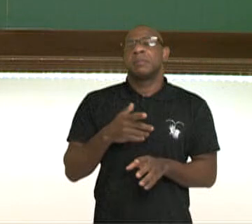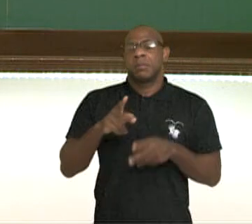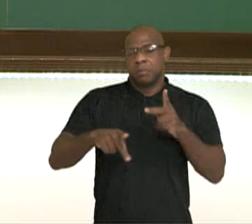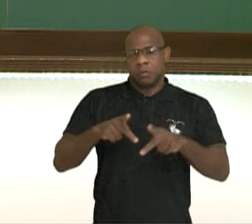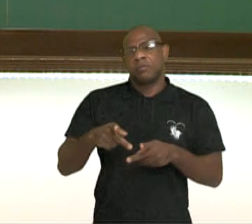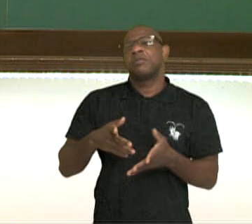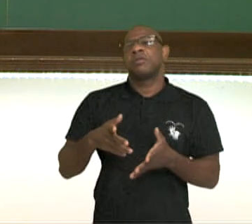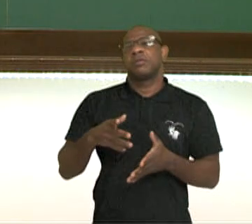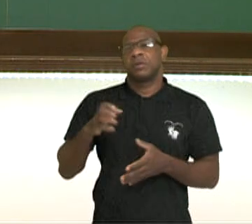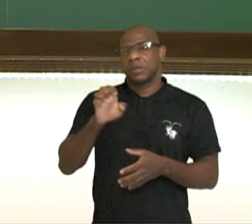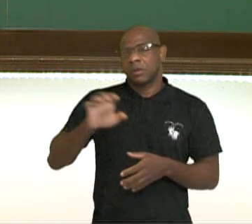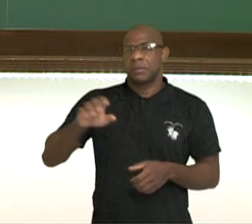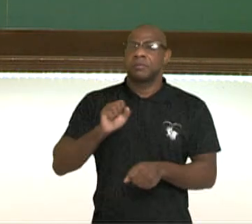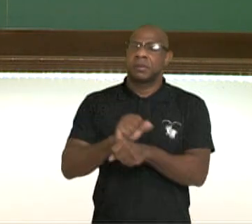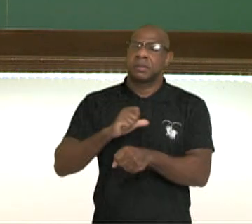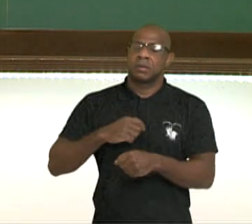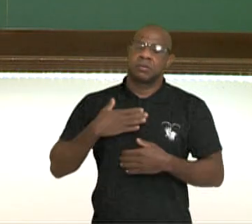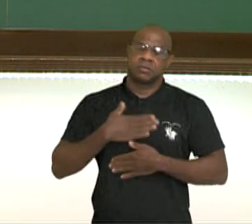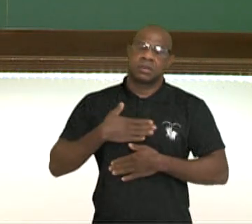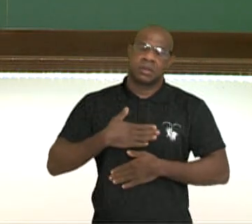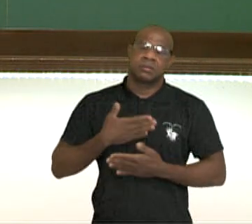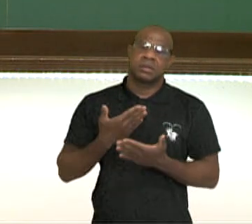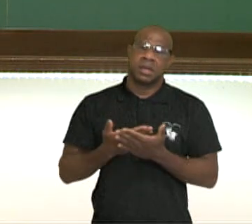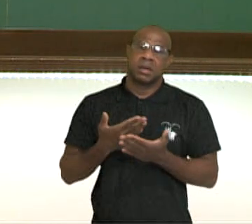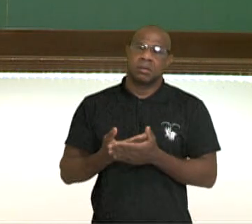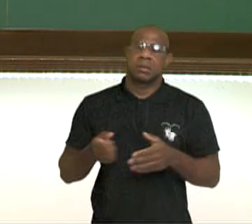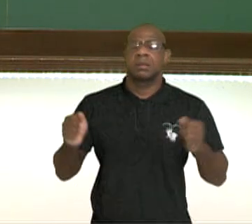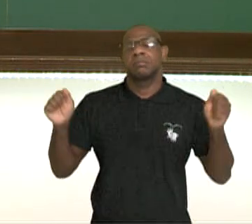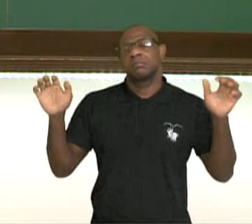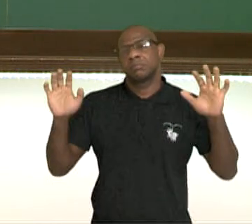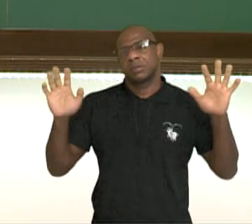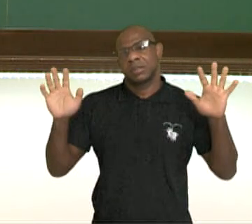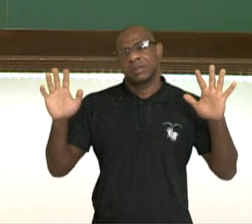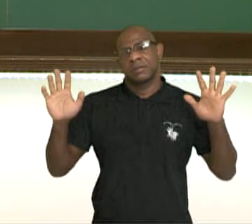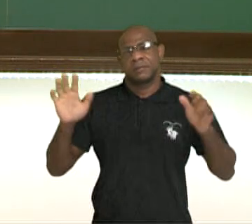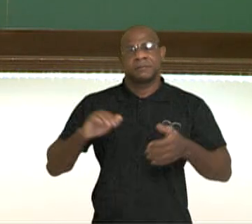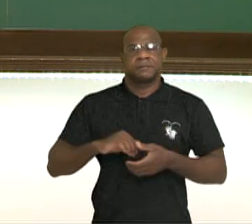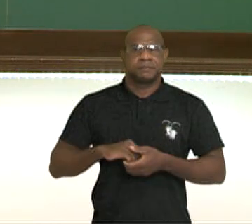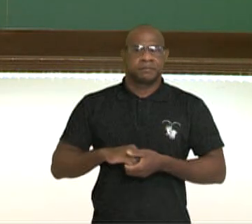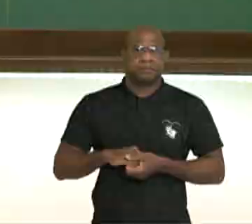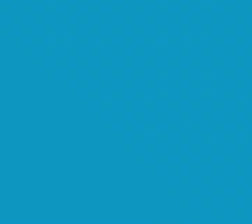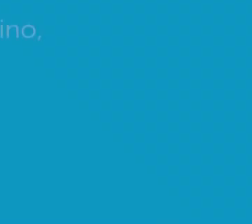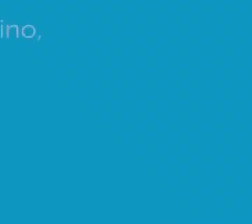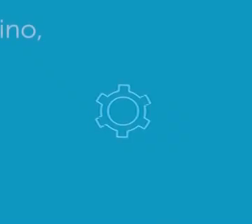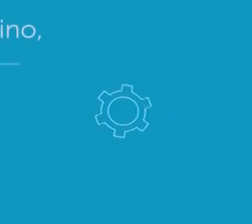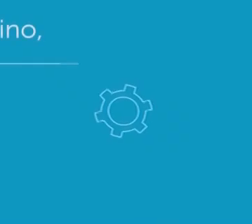que vocês tenham gostado desta aula. Os vejo em breve. Até logo. Um abraço.